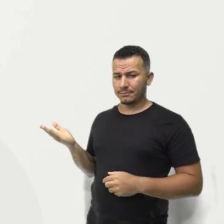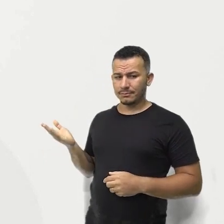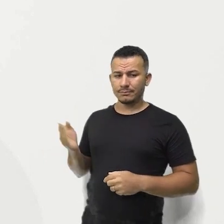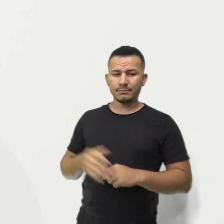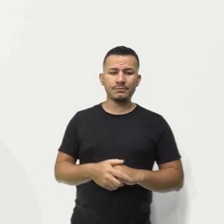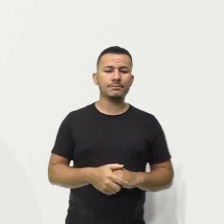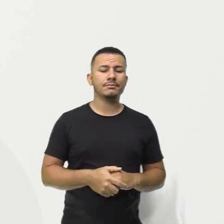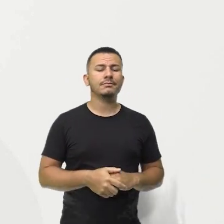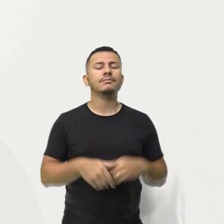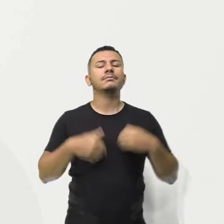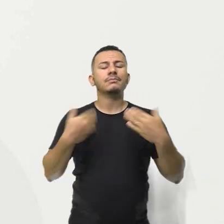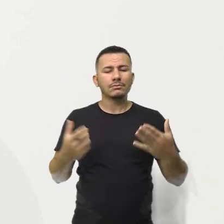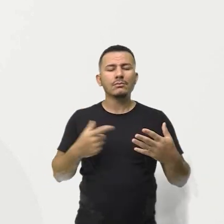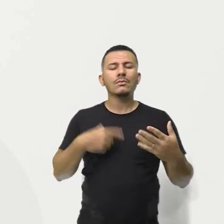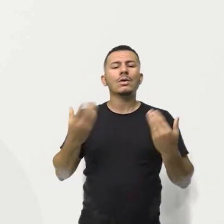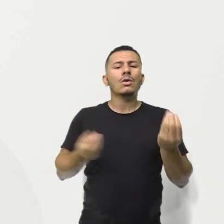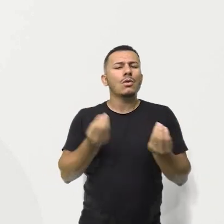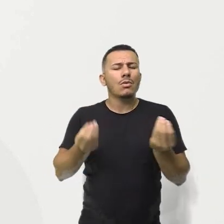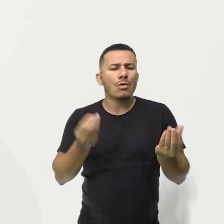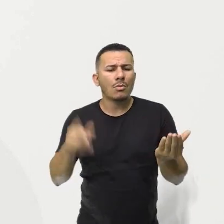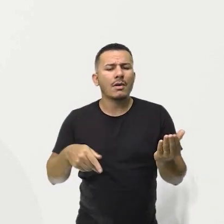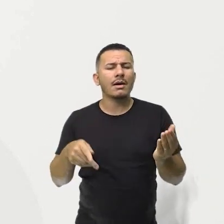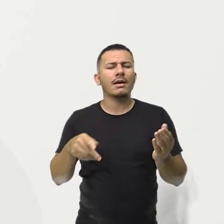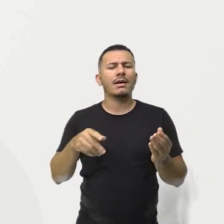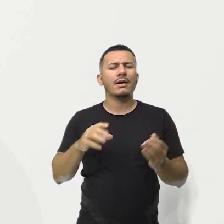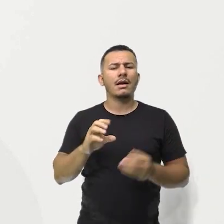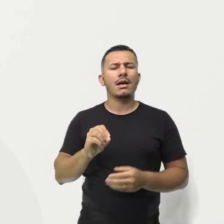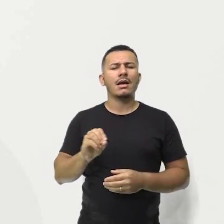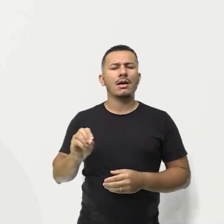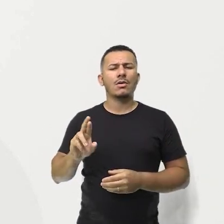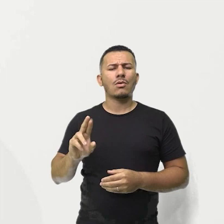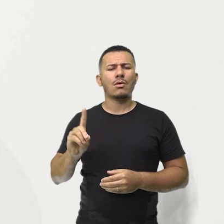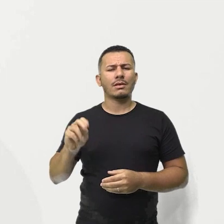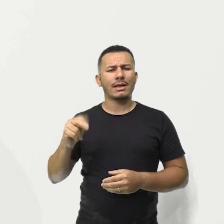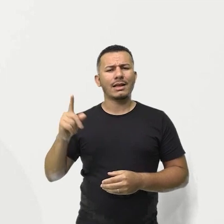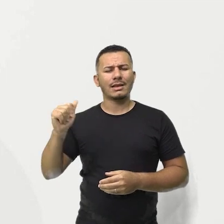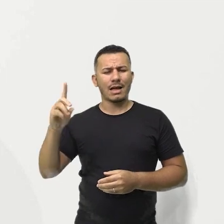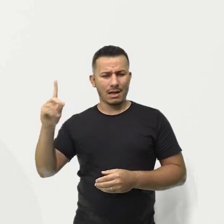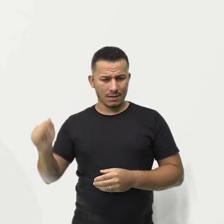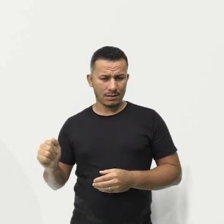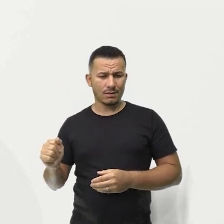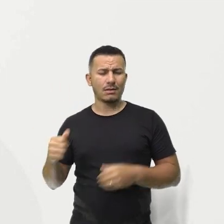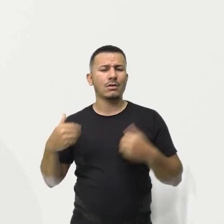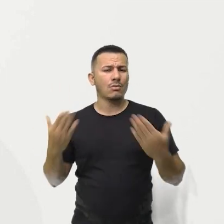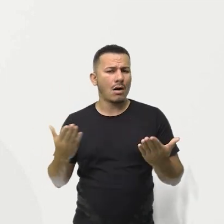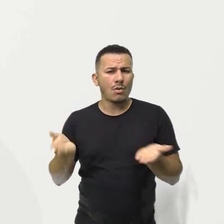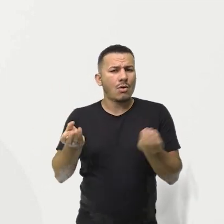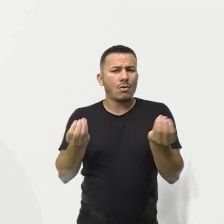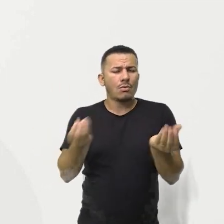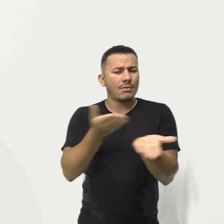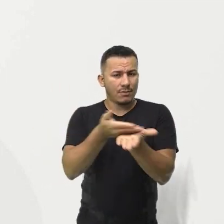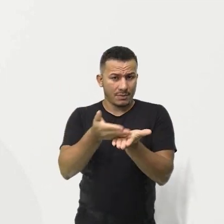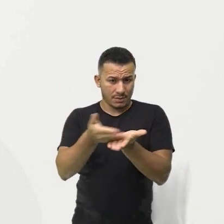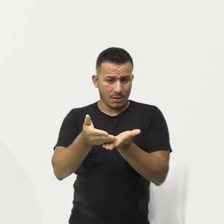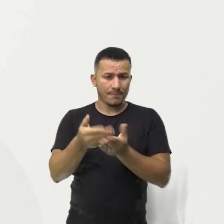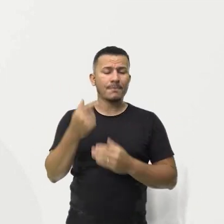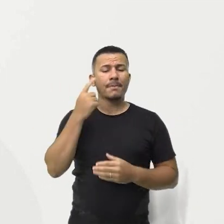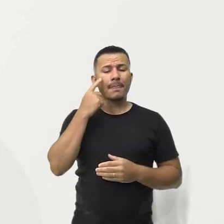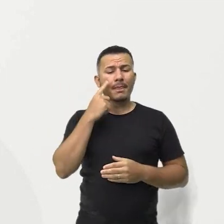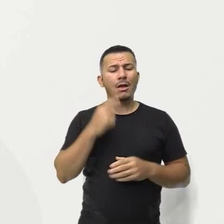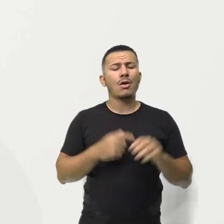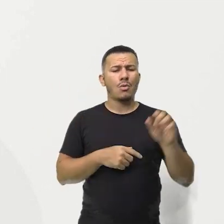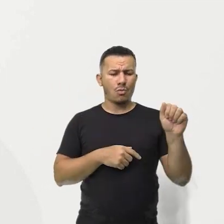comigo. Eis aí o polígono. Quais são as coordenadas? Acompanha aí, ó. Qual é a coordenada do ponto